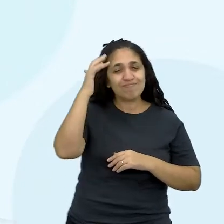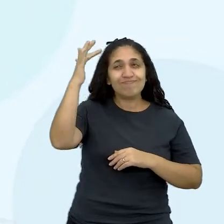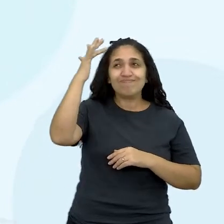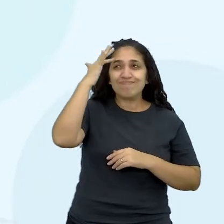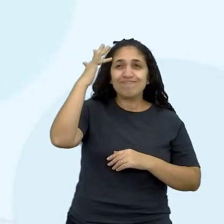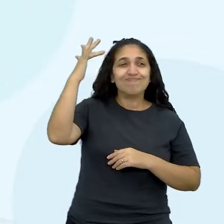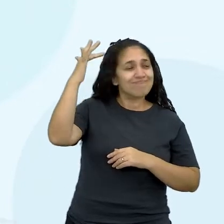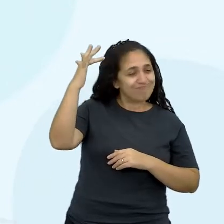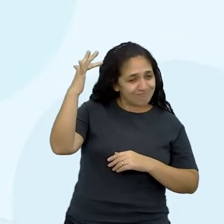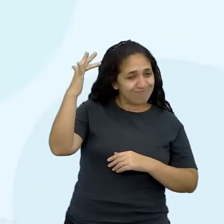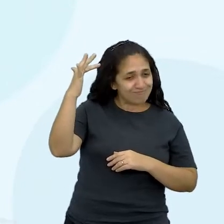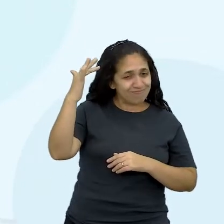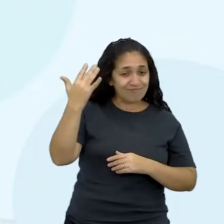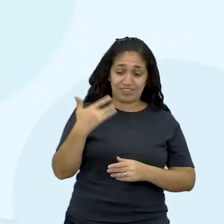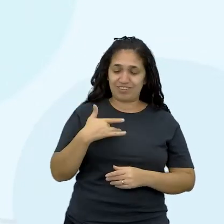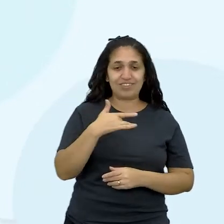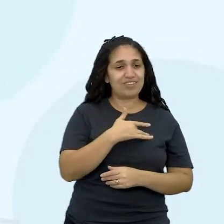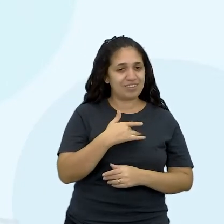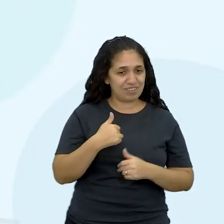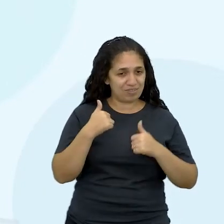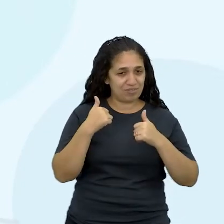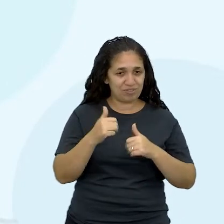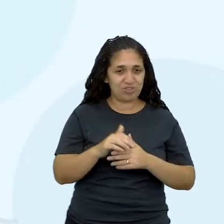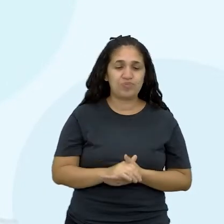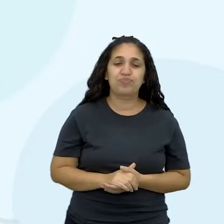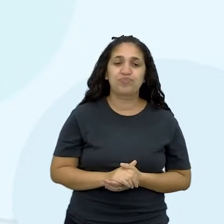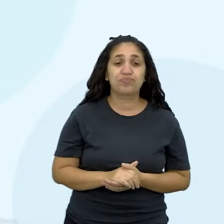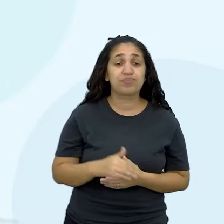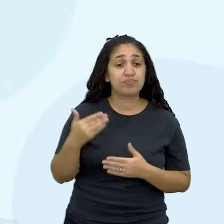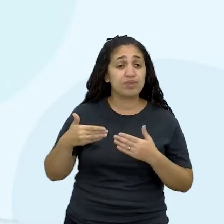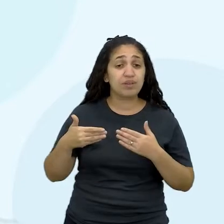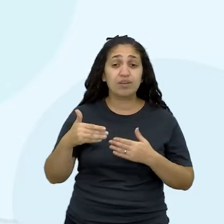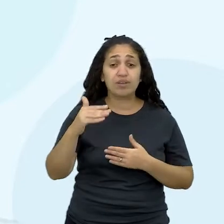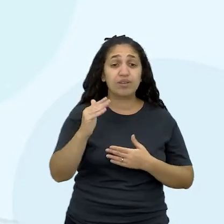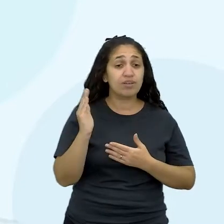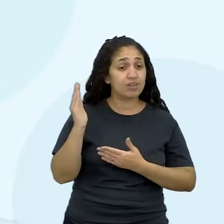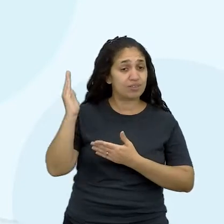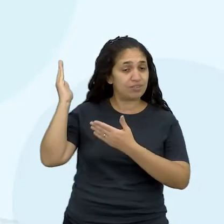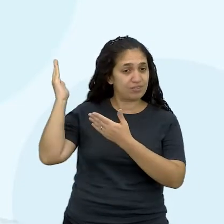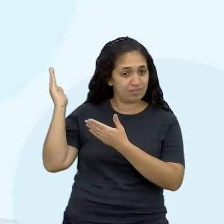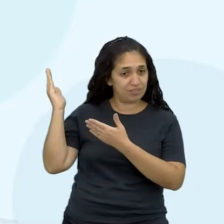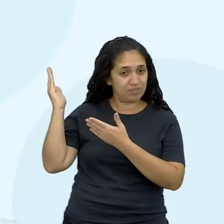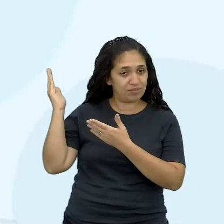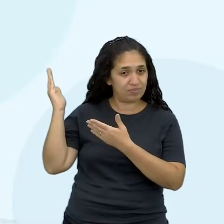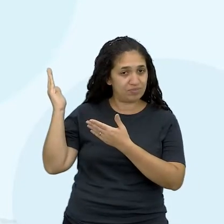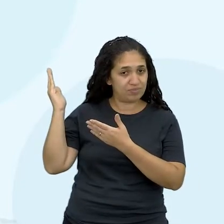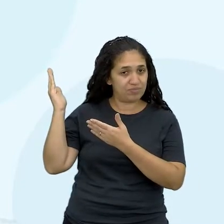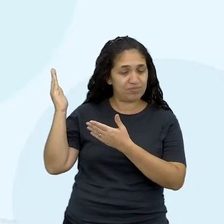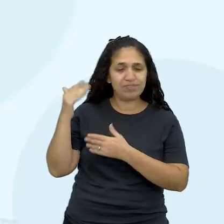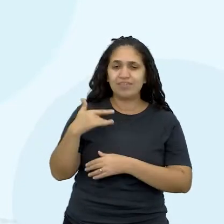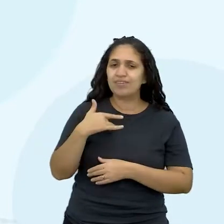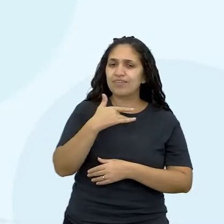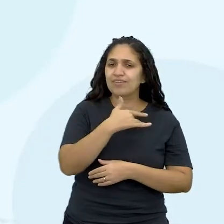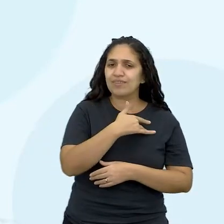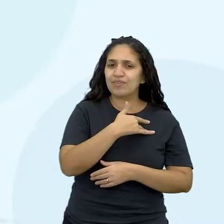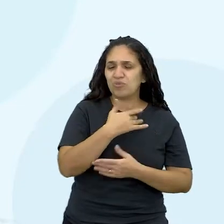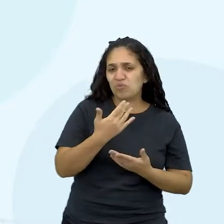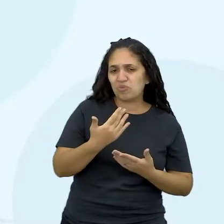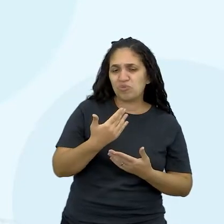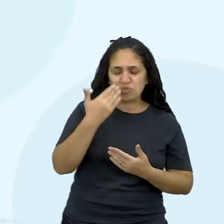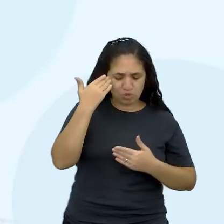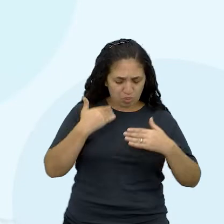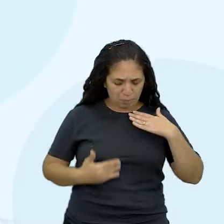aspirações em relação à saúde. E a partir daí, então, quando a gente fala de saúde,